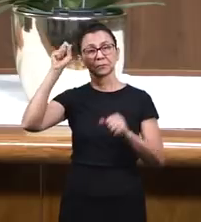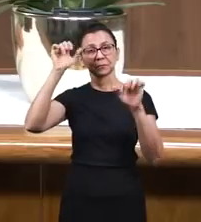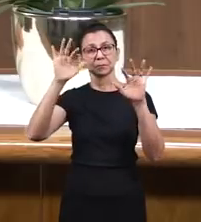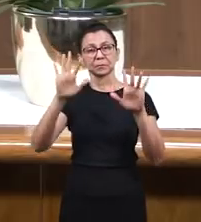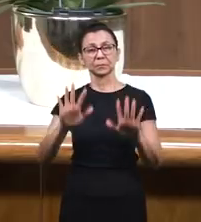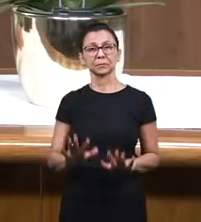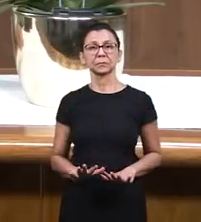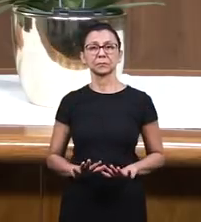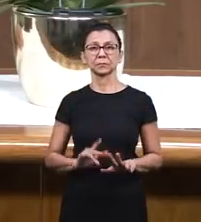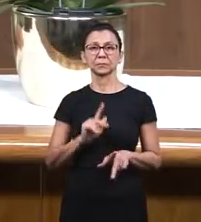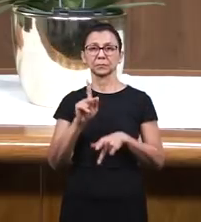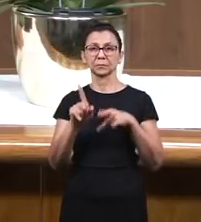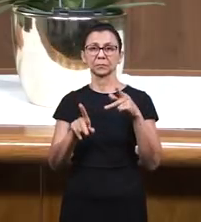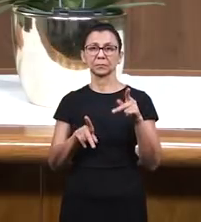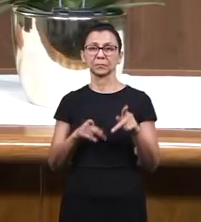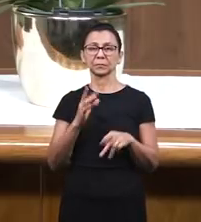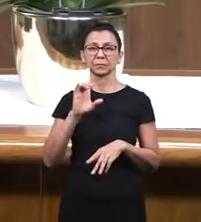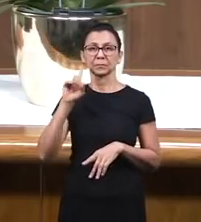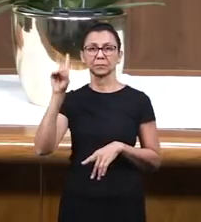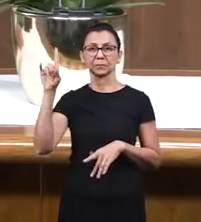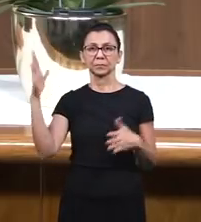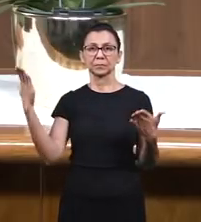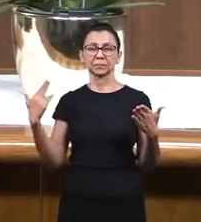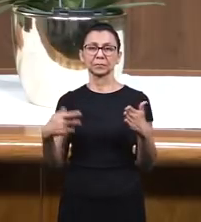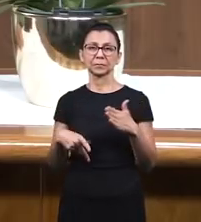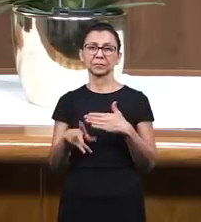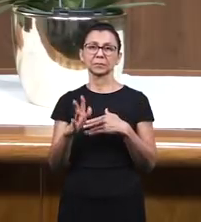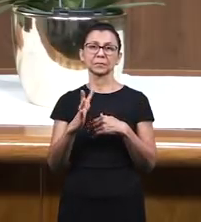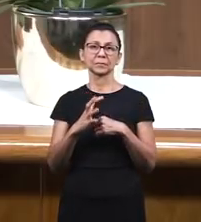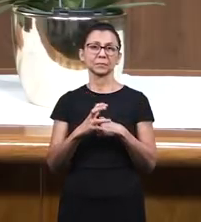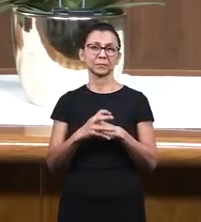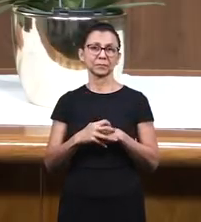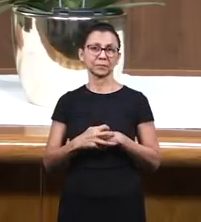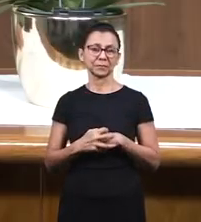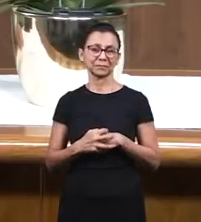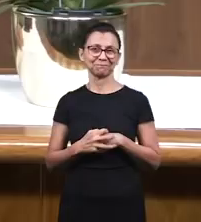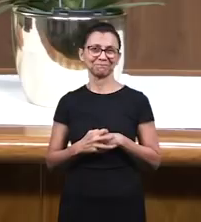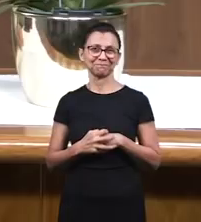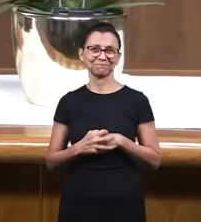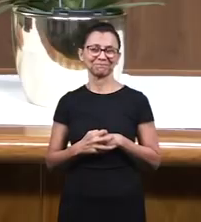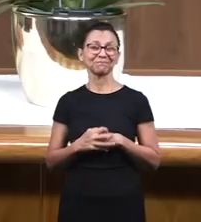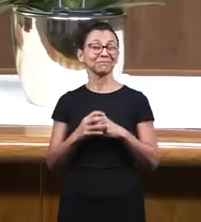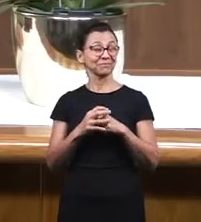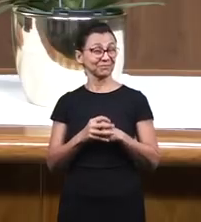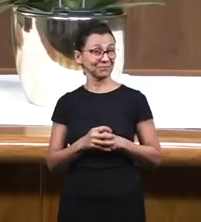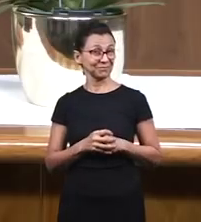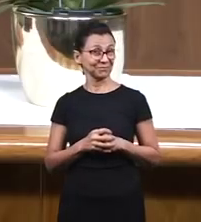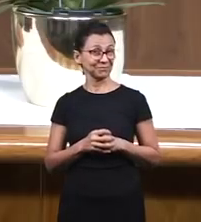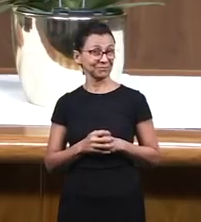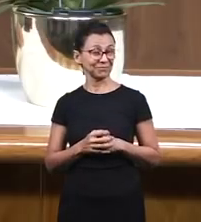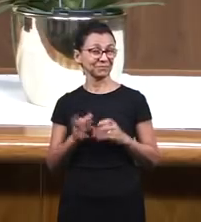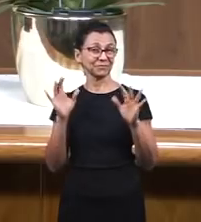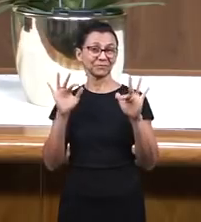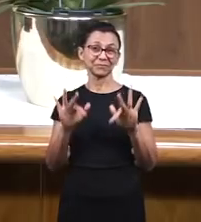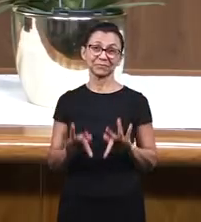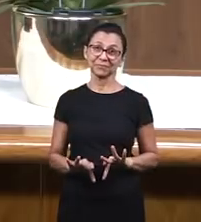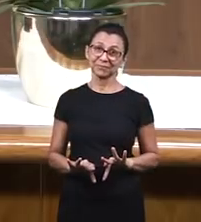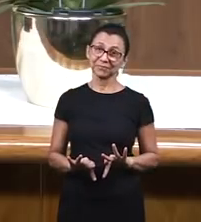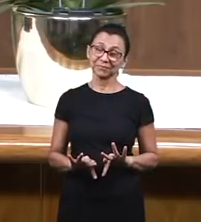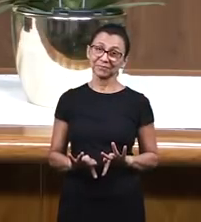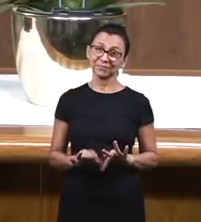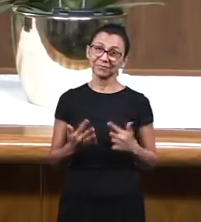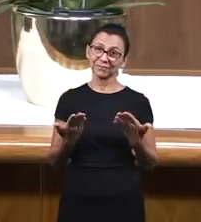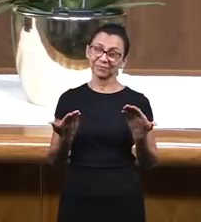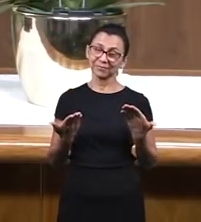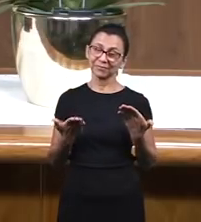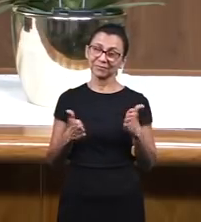Santo, repousem sobre vós, irmãos, sobre todo o povo de Deus, desde agora e para sempre. Amém. Amém, irmãos. Está assim encerrada